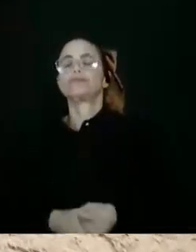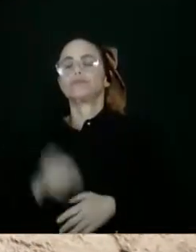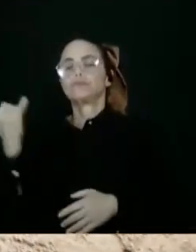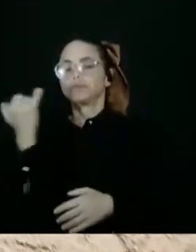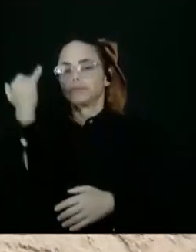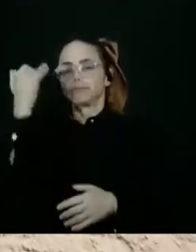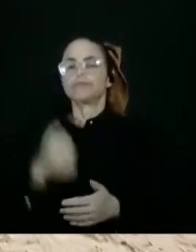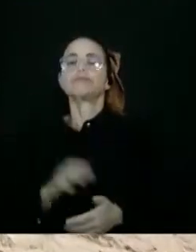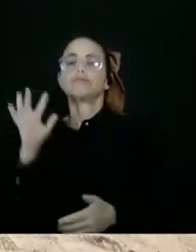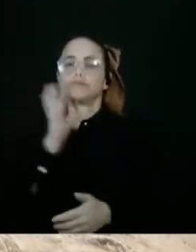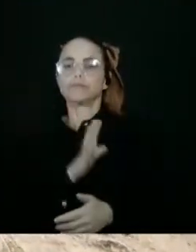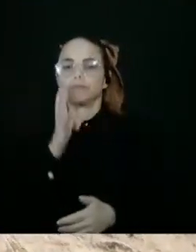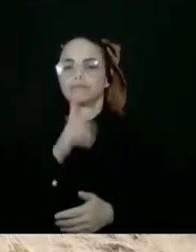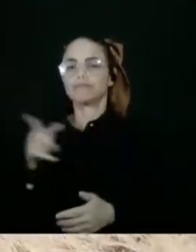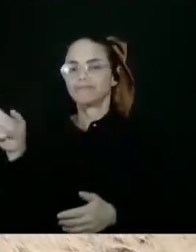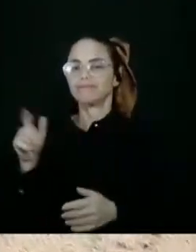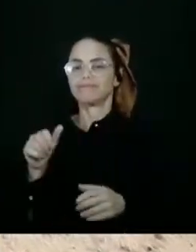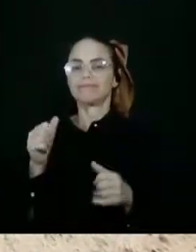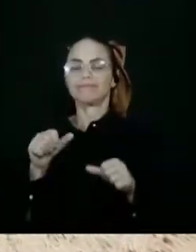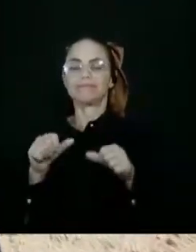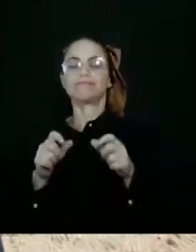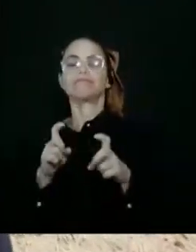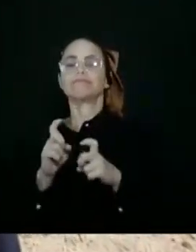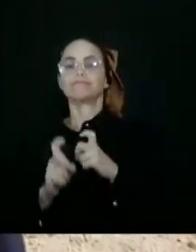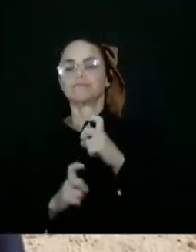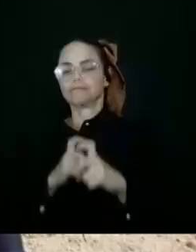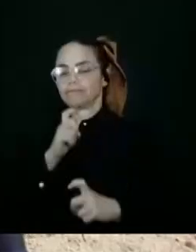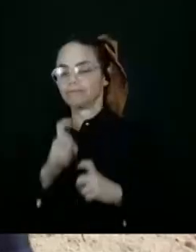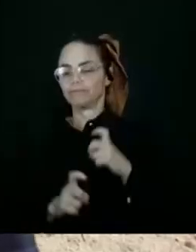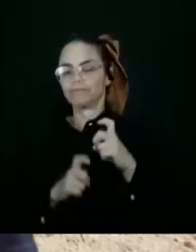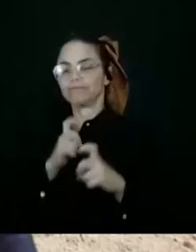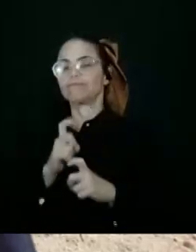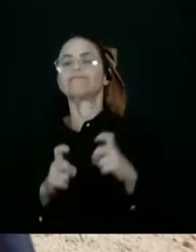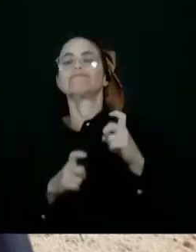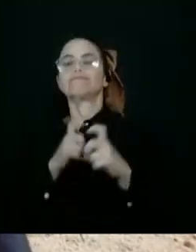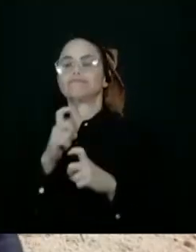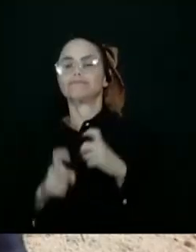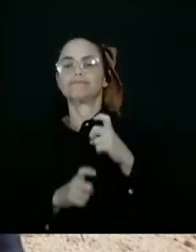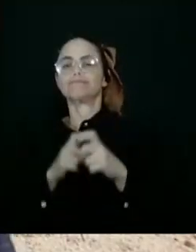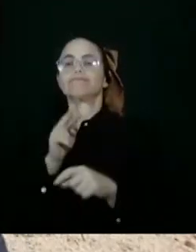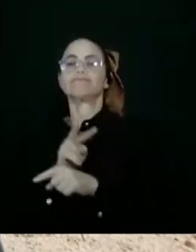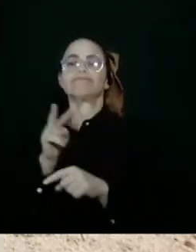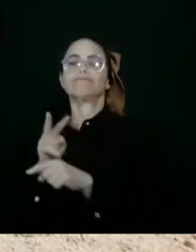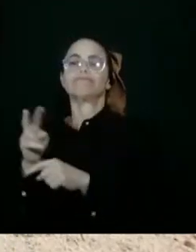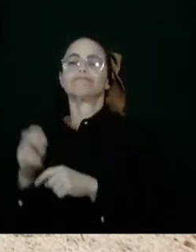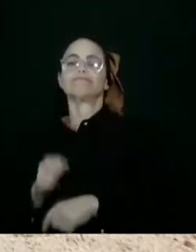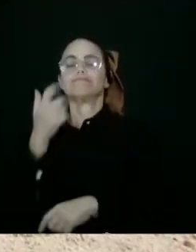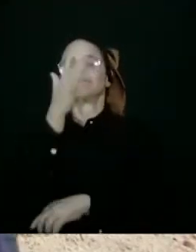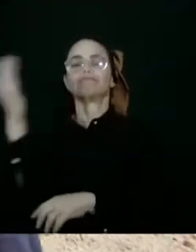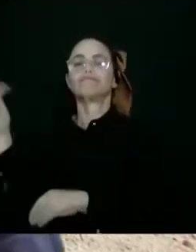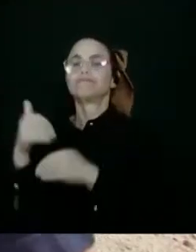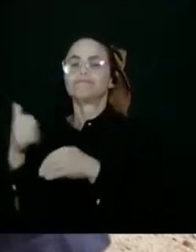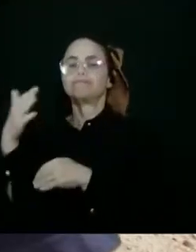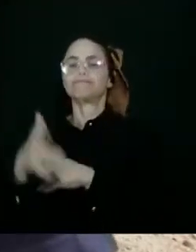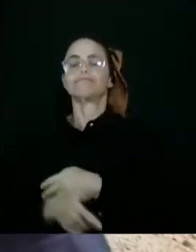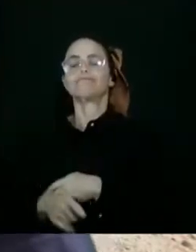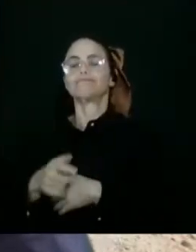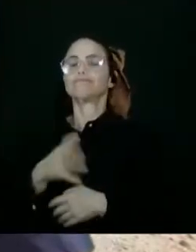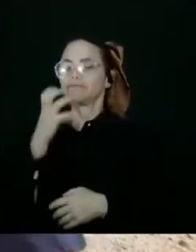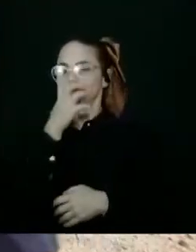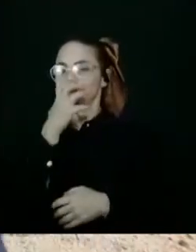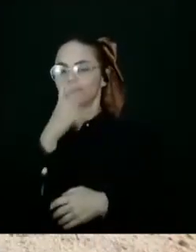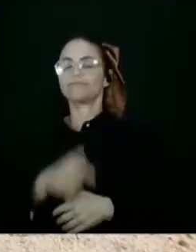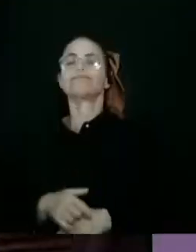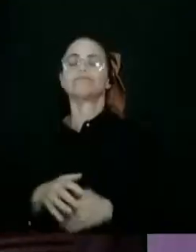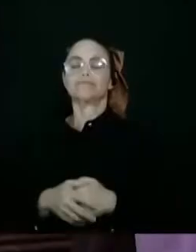legal essa parte do parquinho também, porque ficou bem reservado a parte das plantas aqui, dos animais e para as crianças brincarem, então achei bem bacana